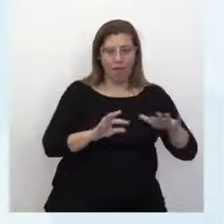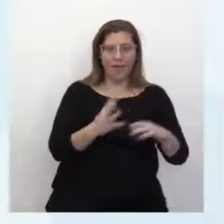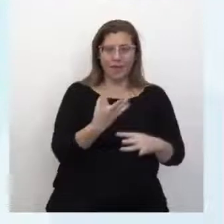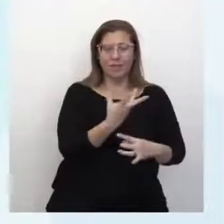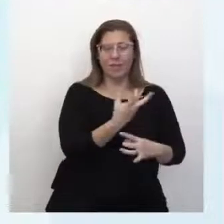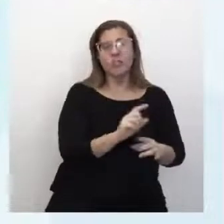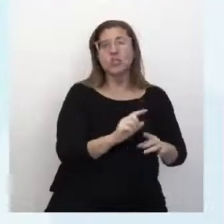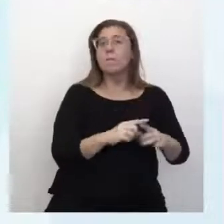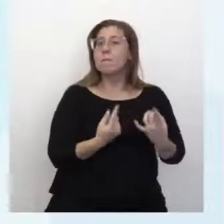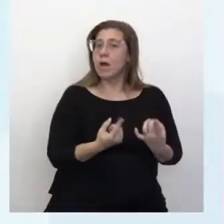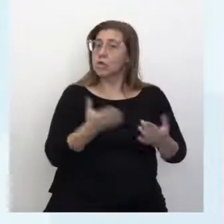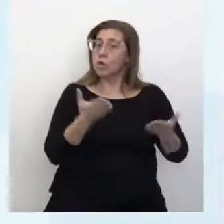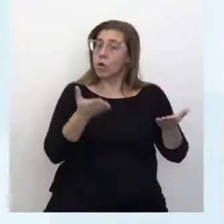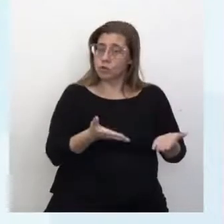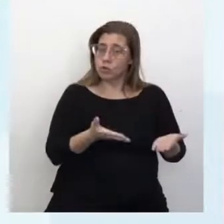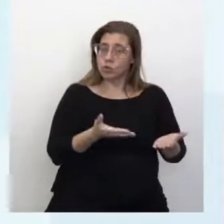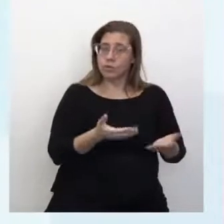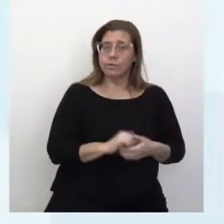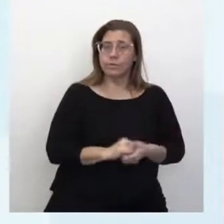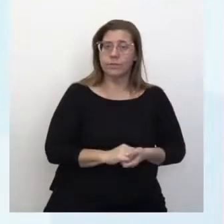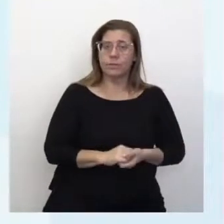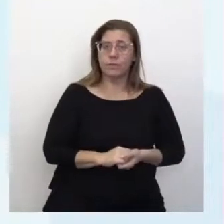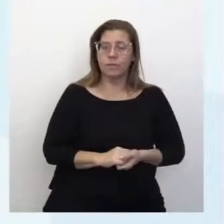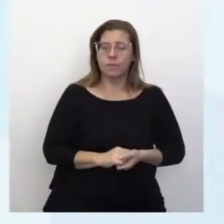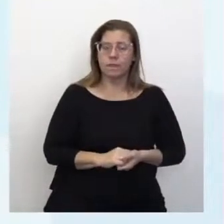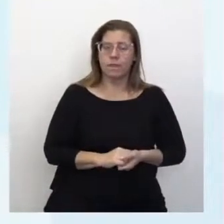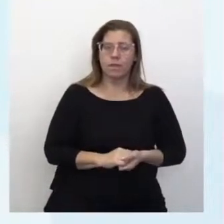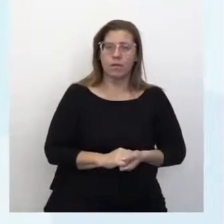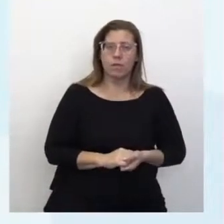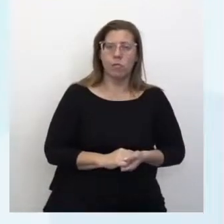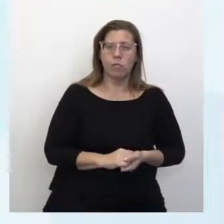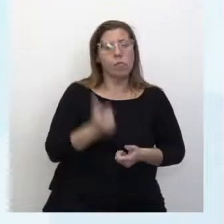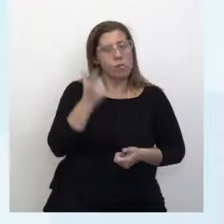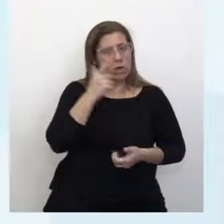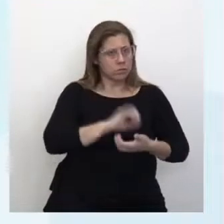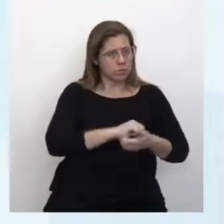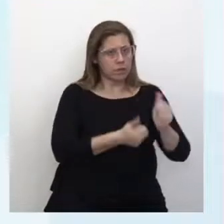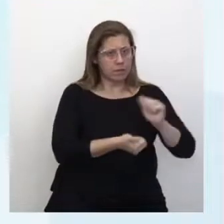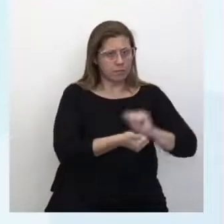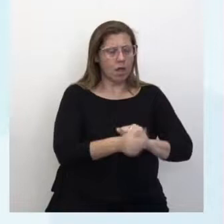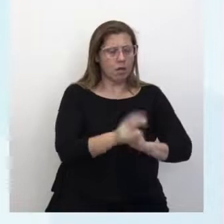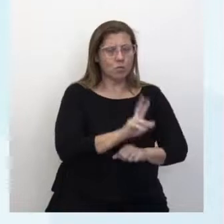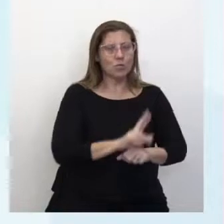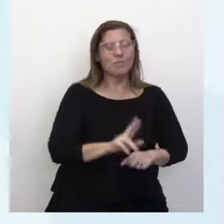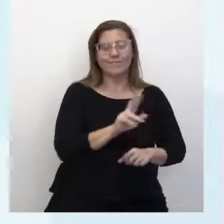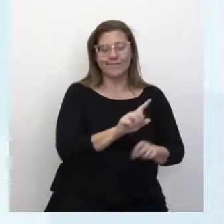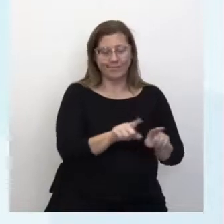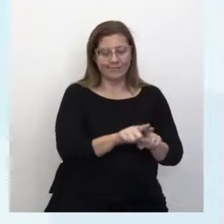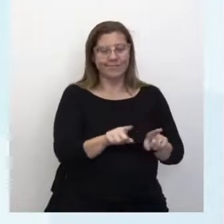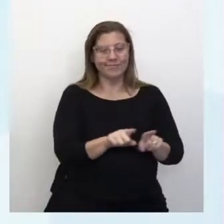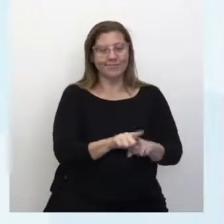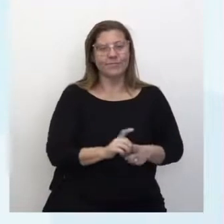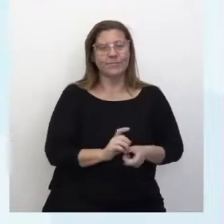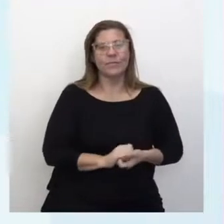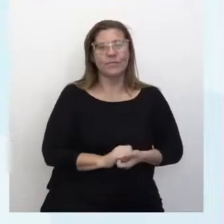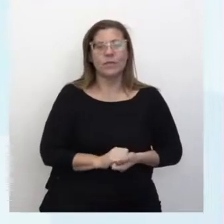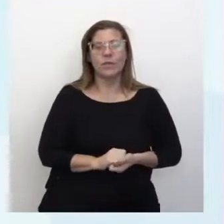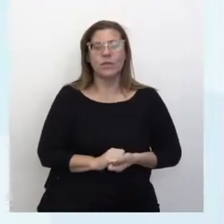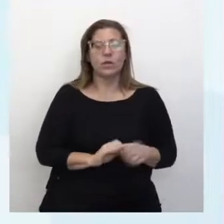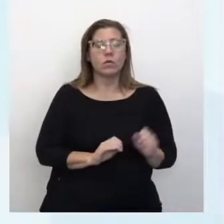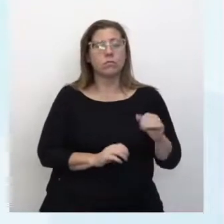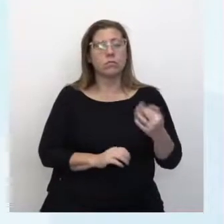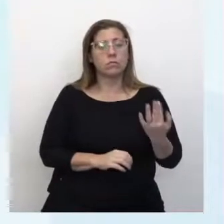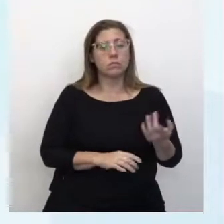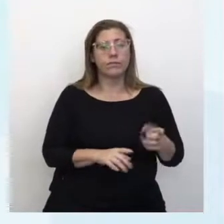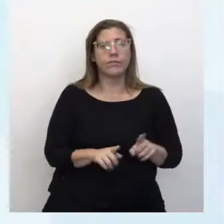arte, mas hoje a sua finalidade, né, ele pode estar sendo utilizado também com essa finalidade, ou